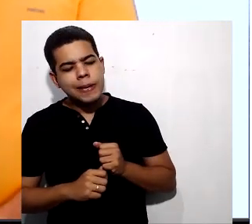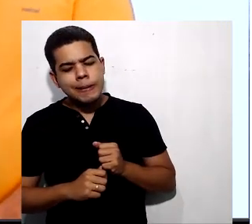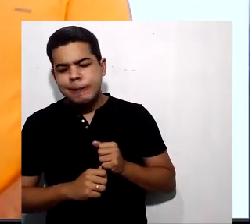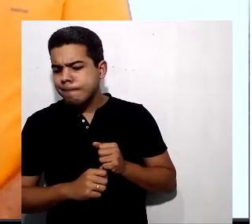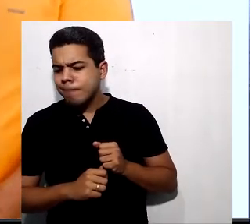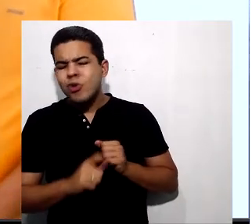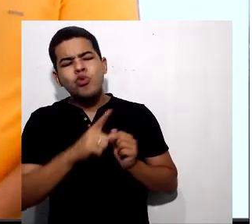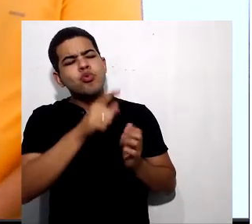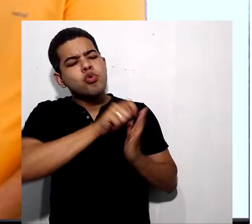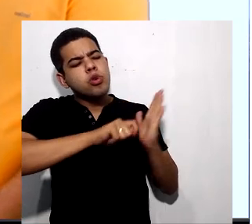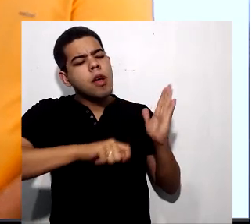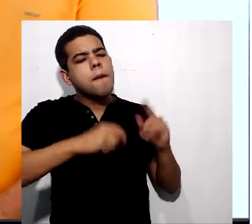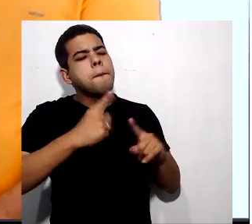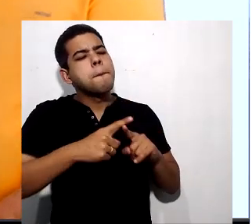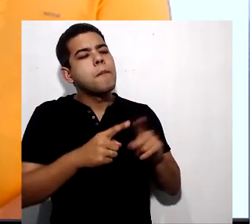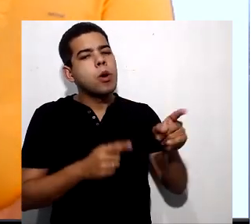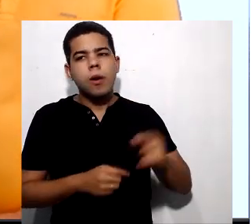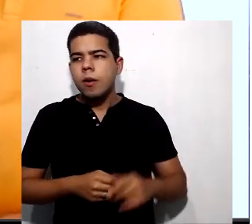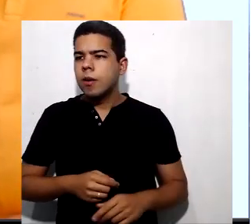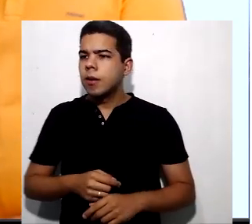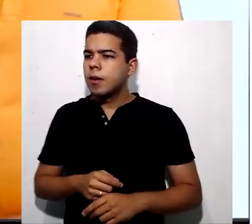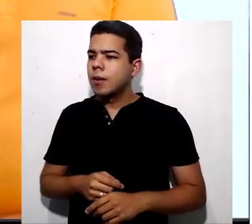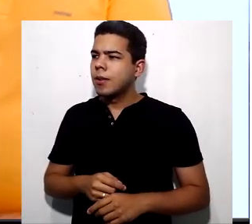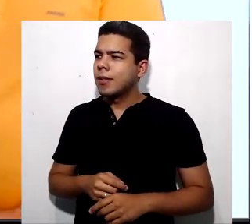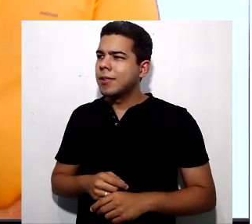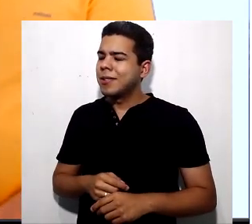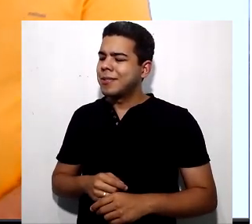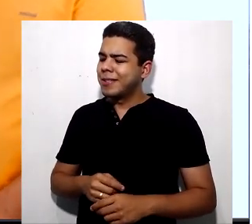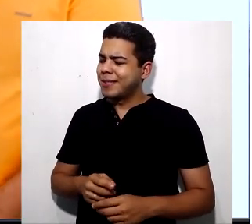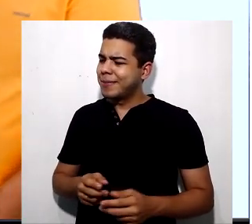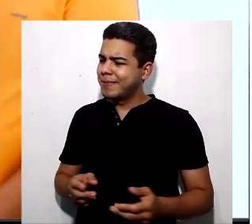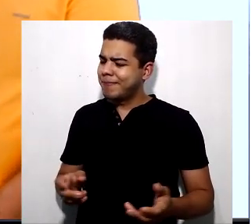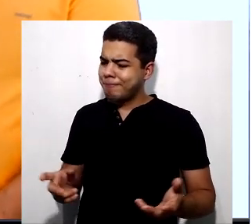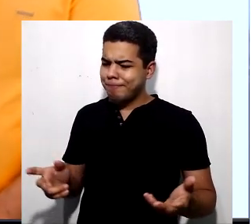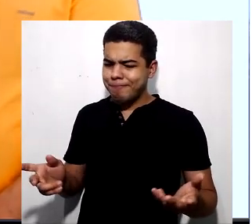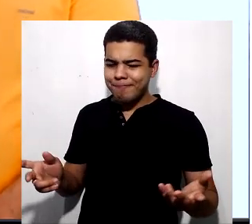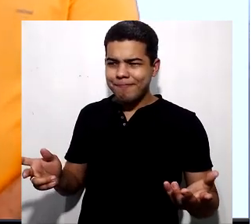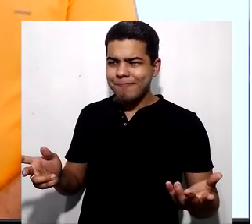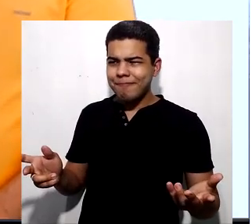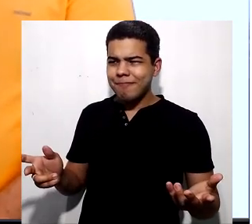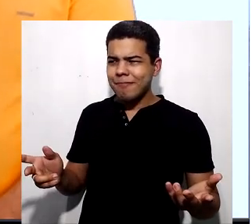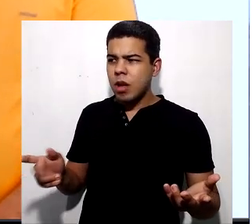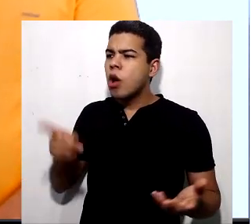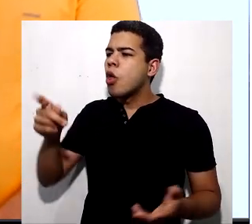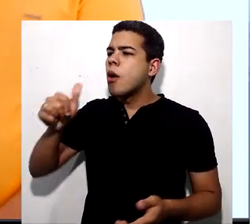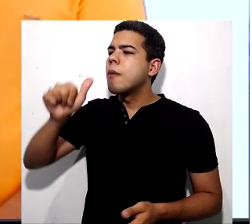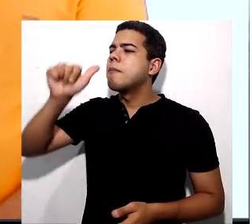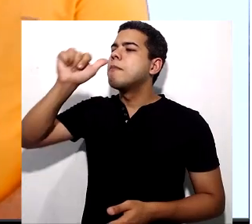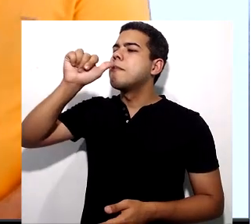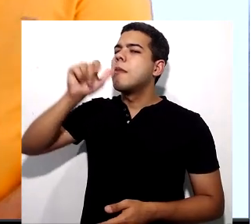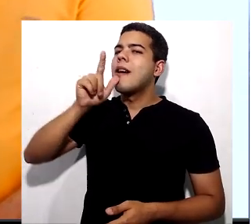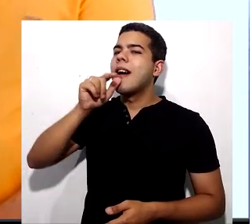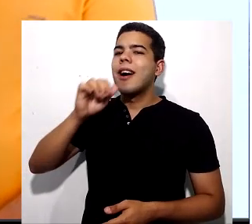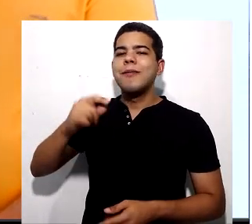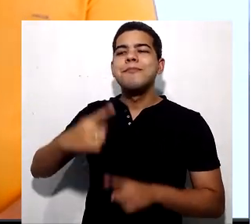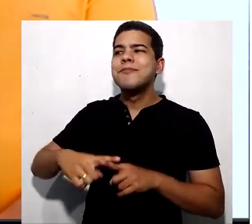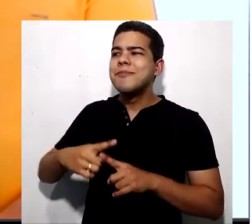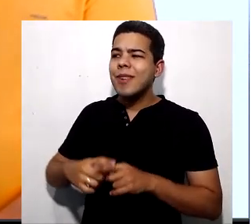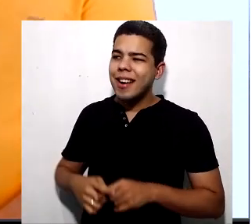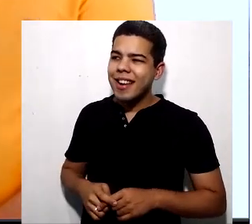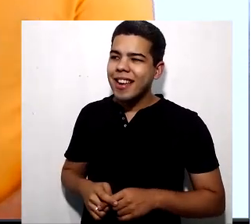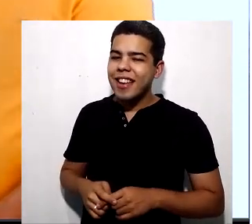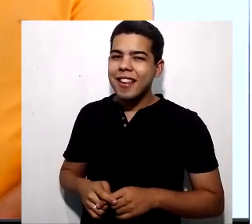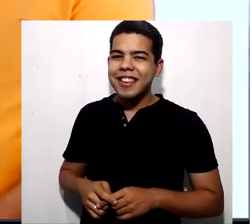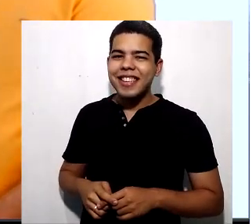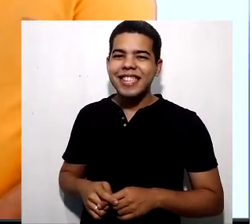escreve? Ela olhou para a jornalista e disse, por que é que você bebe água? Ela não... Isso aí, eu acho que é só essa